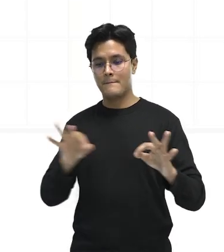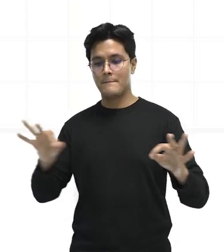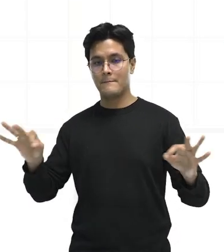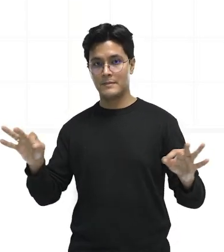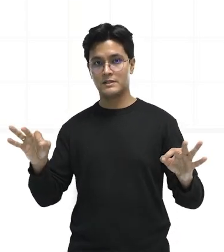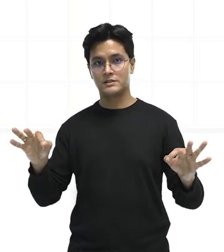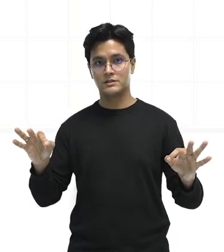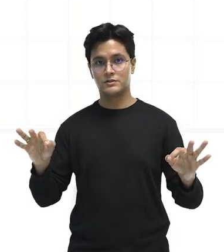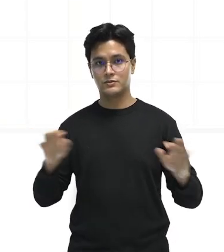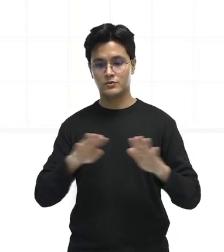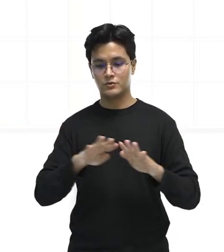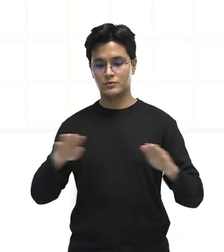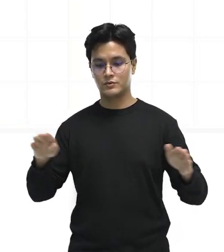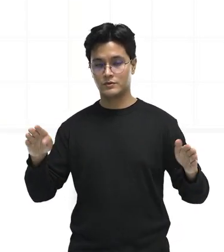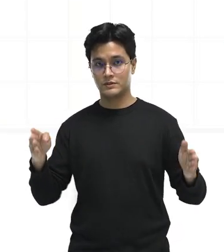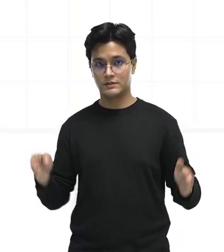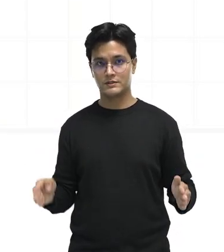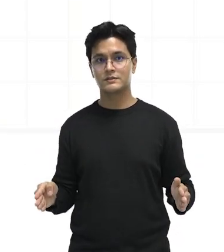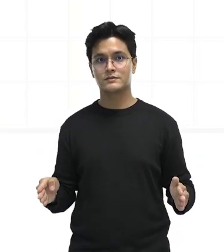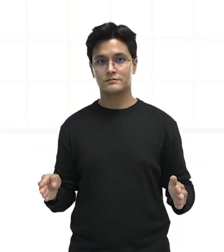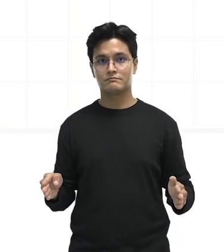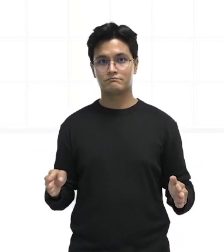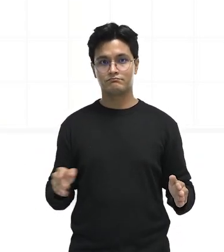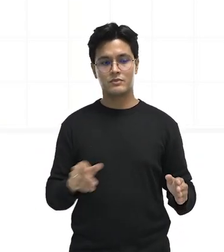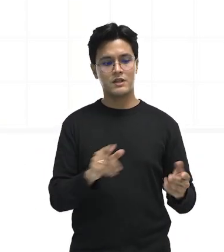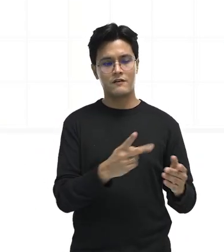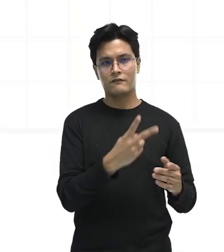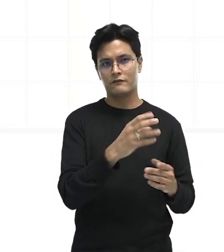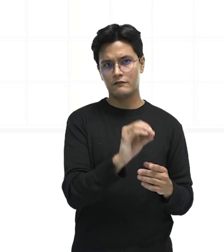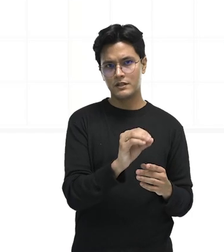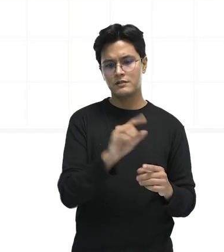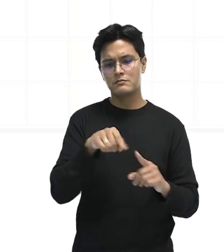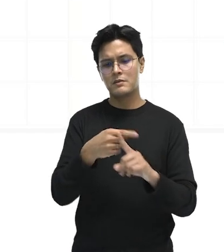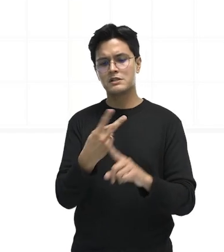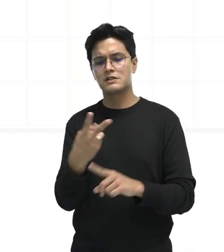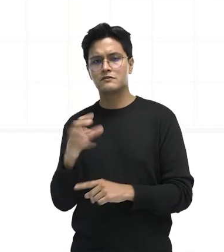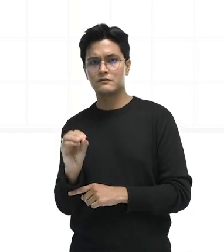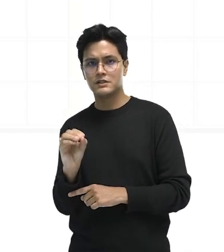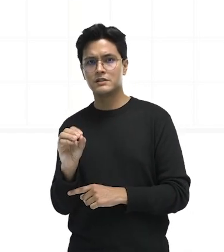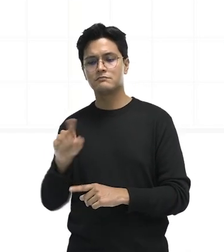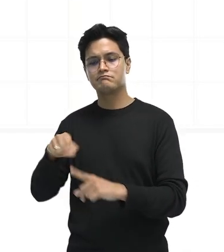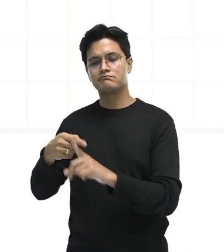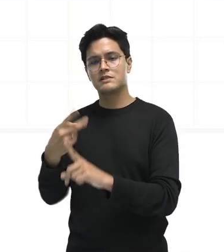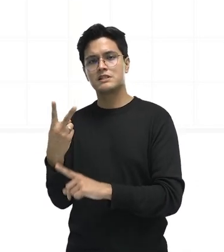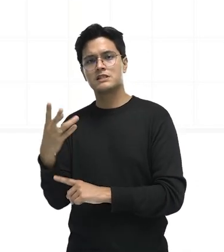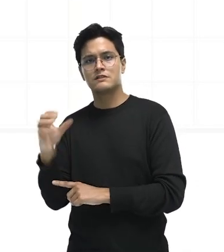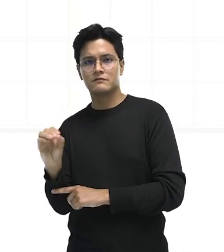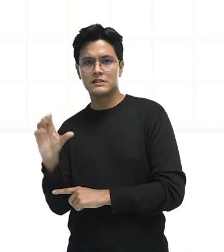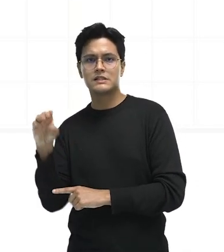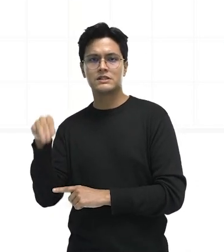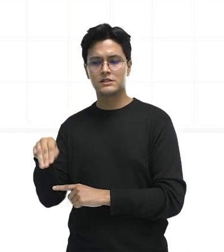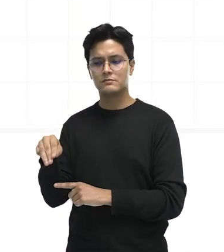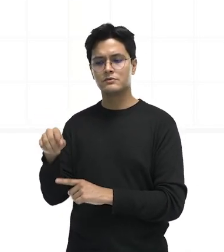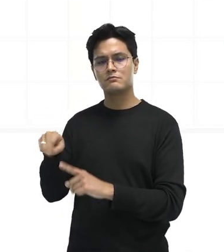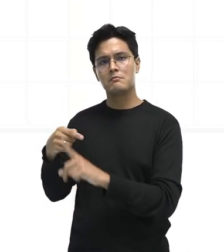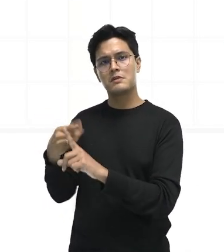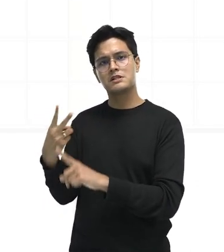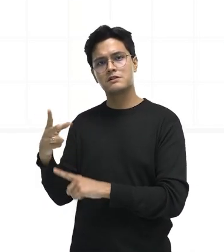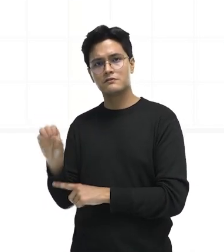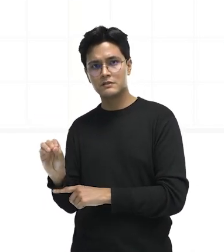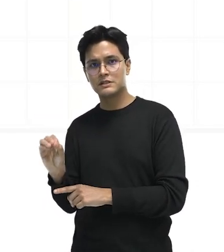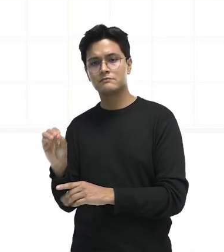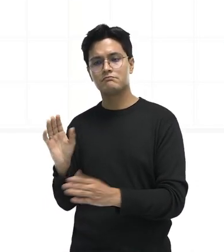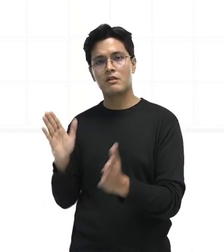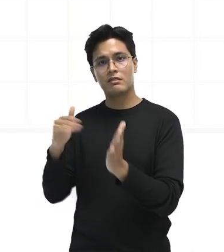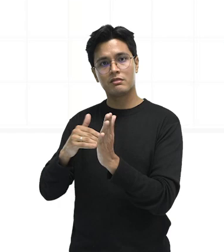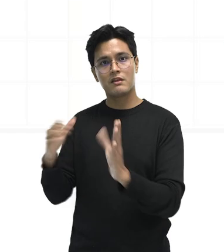20 centímetros. Colocou aqui, mediu mais 20 centímetros, 40. Colocou aqui mais 20, 60, né? E assim ele foi